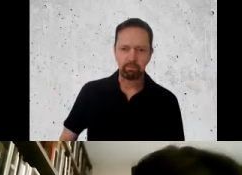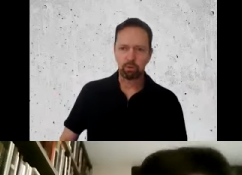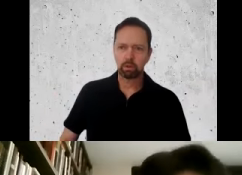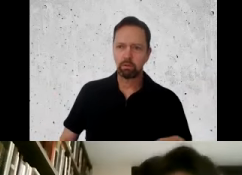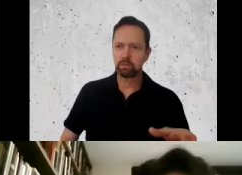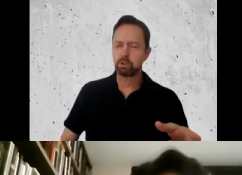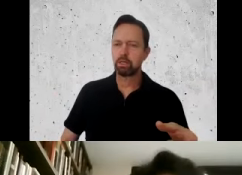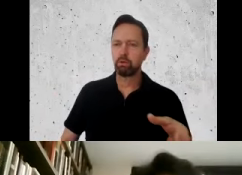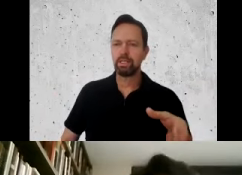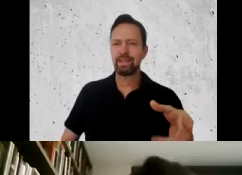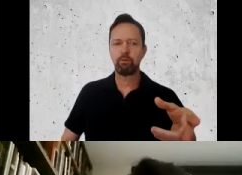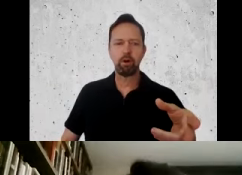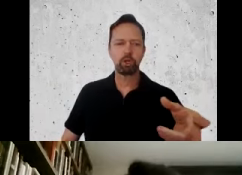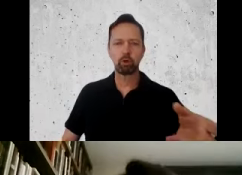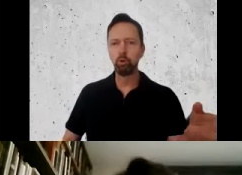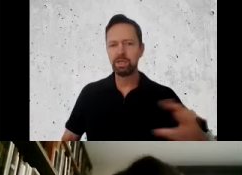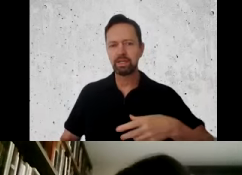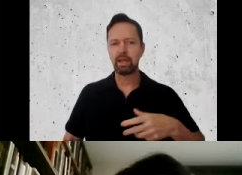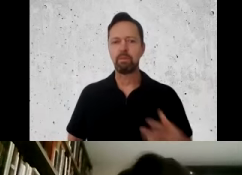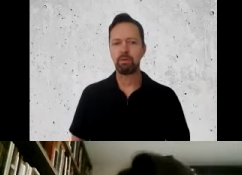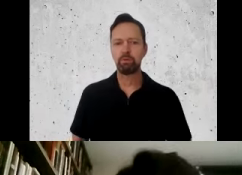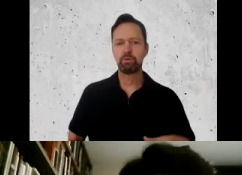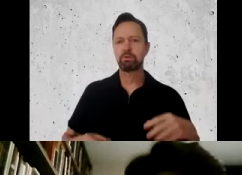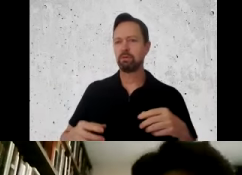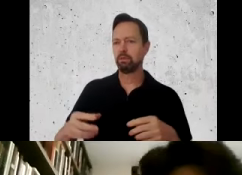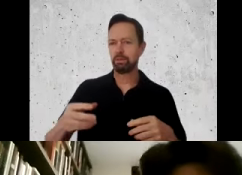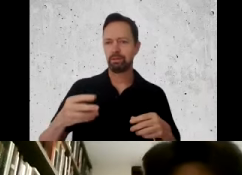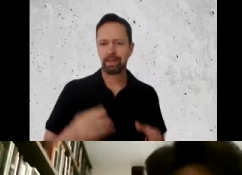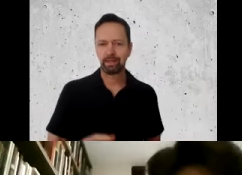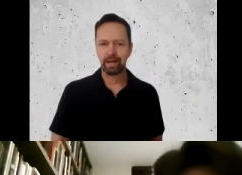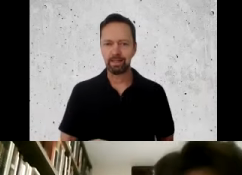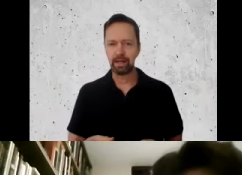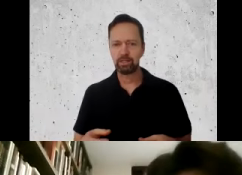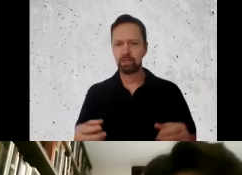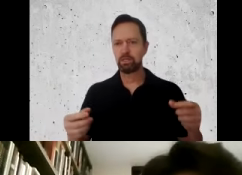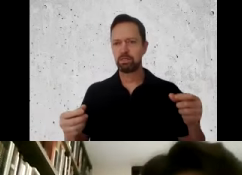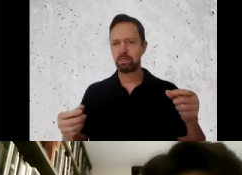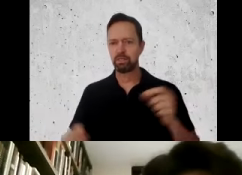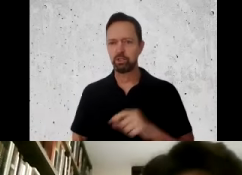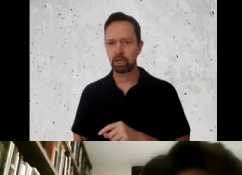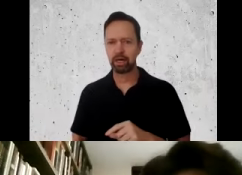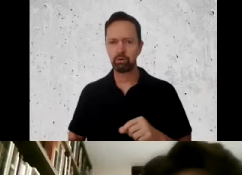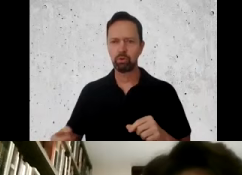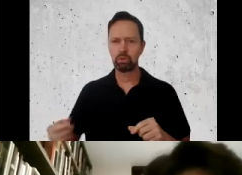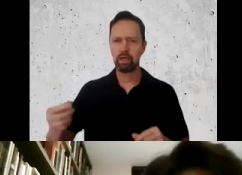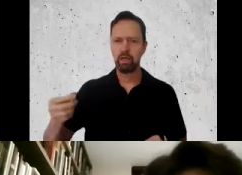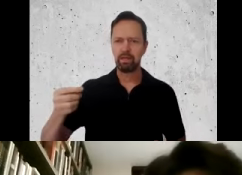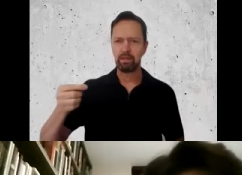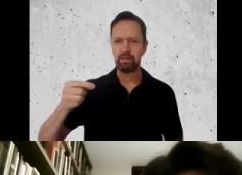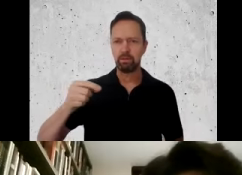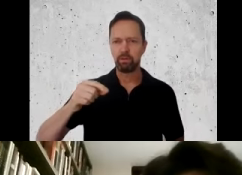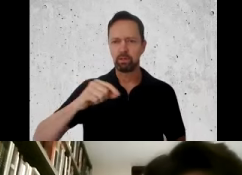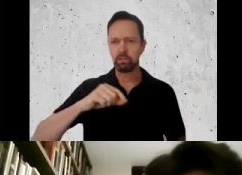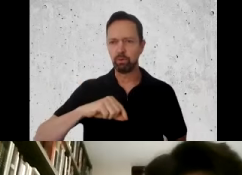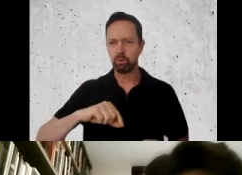Tem organizam em forma de clubes que tem membros, e caridades e sindicatos